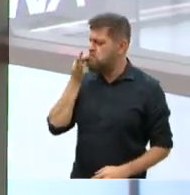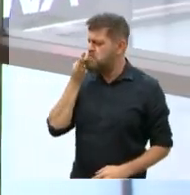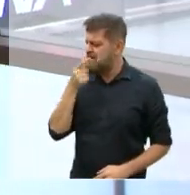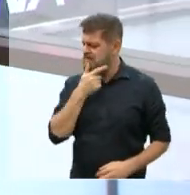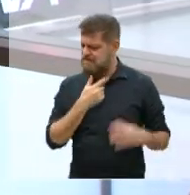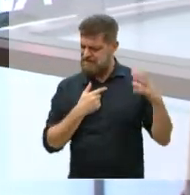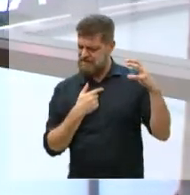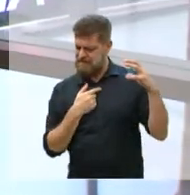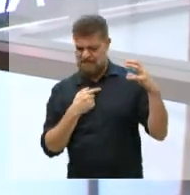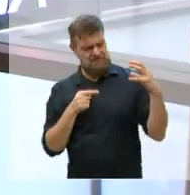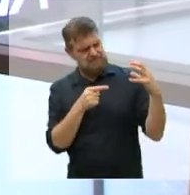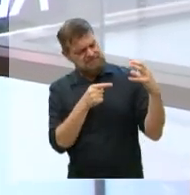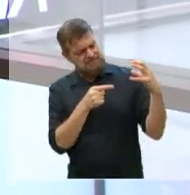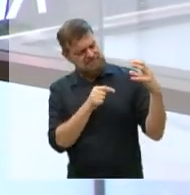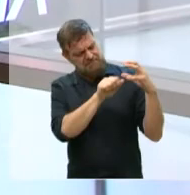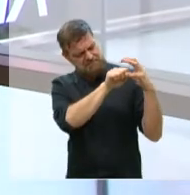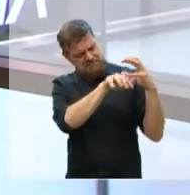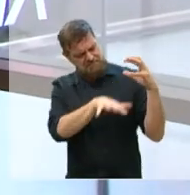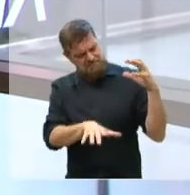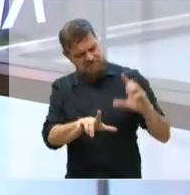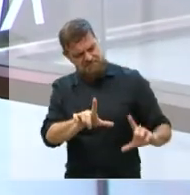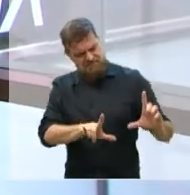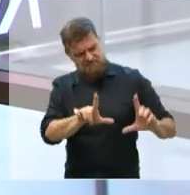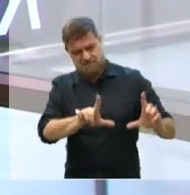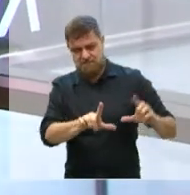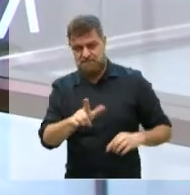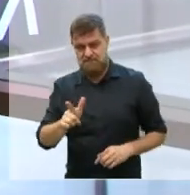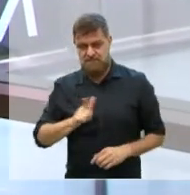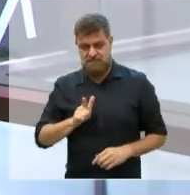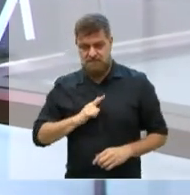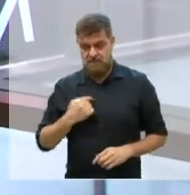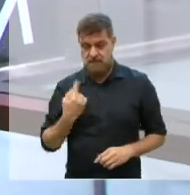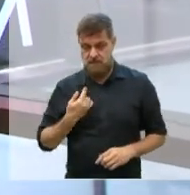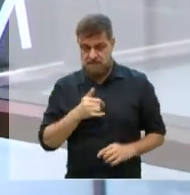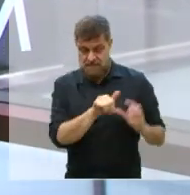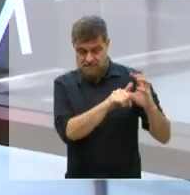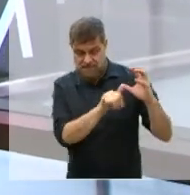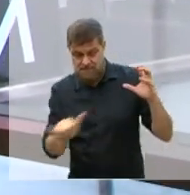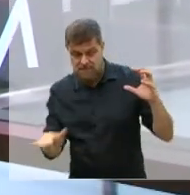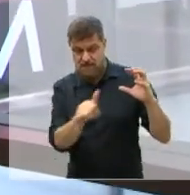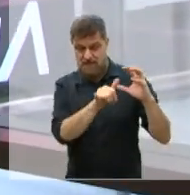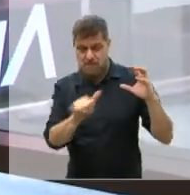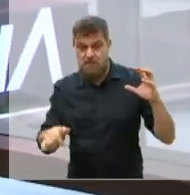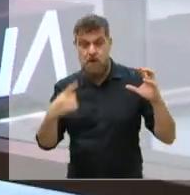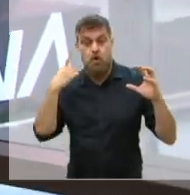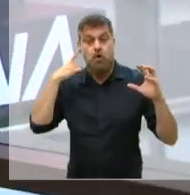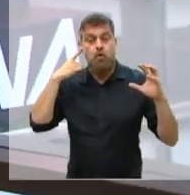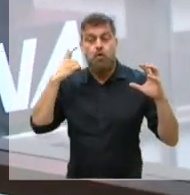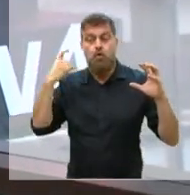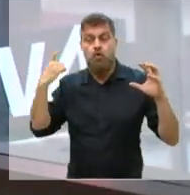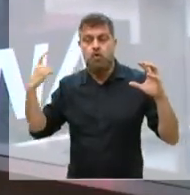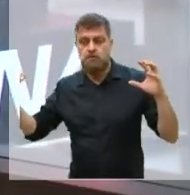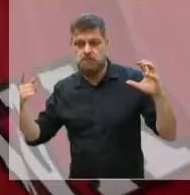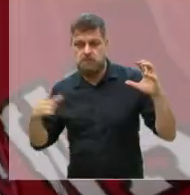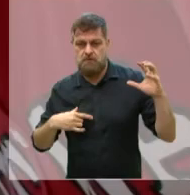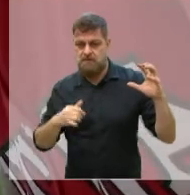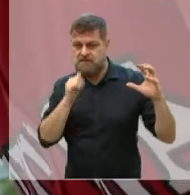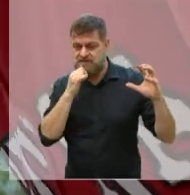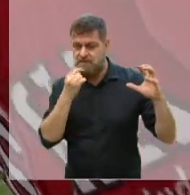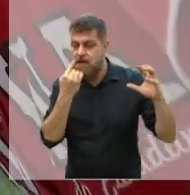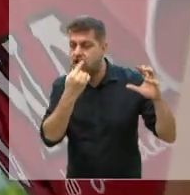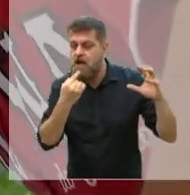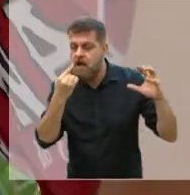antena parabólica aqui está sendo demonstrado a transmissão de ondas mecânicas, ondas sonoras. Eu consigo colocar